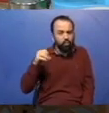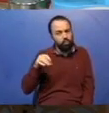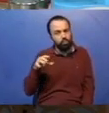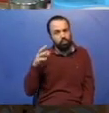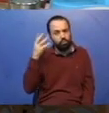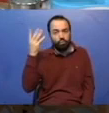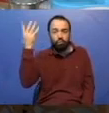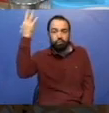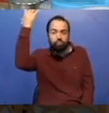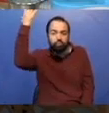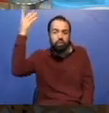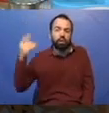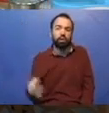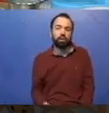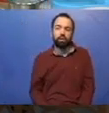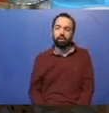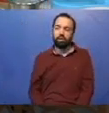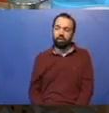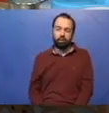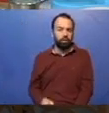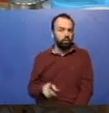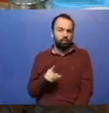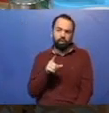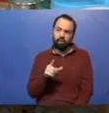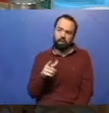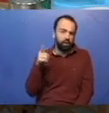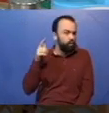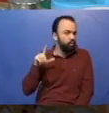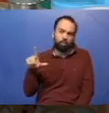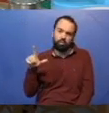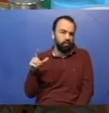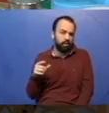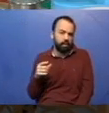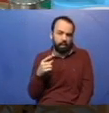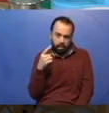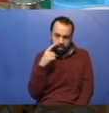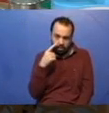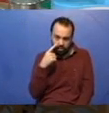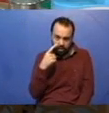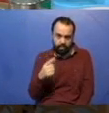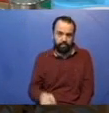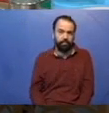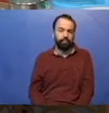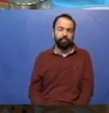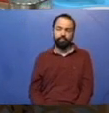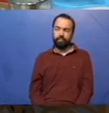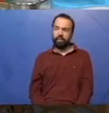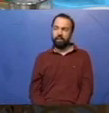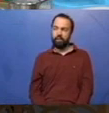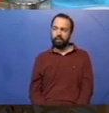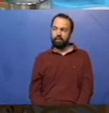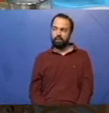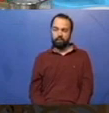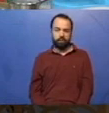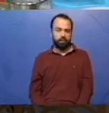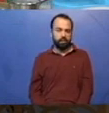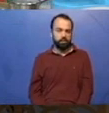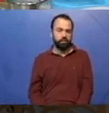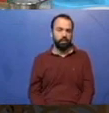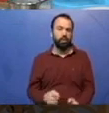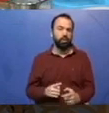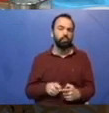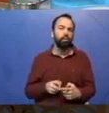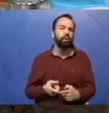observar aos olhos, assim, muito nitidamente, mas o cabelo vai secar. Por que, professora, que o cabelo